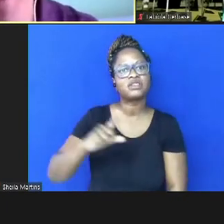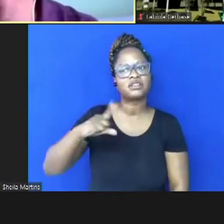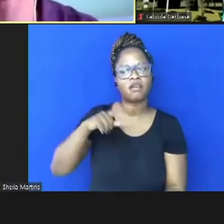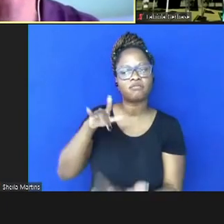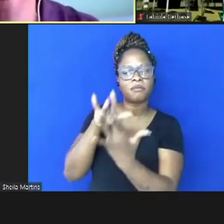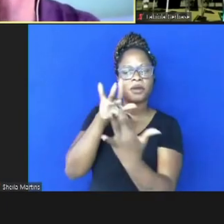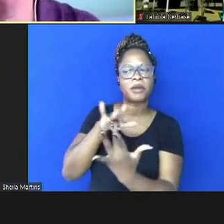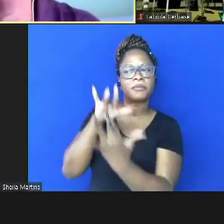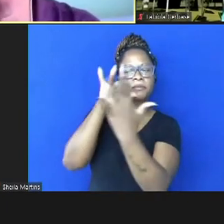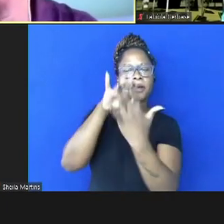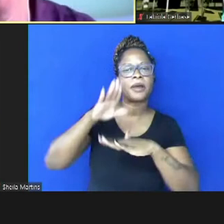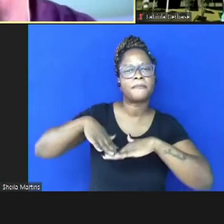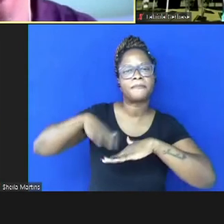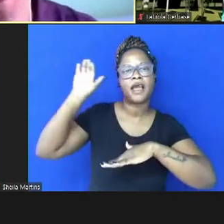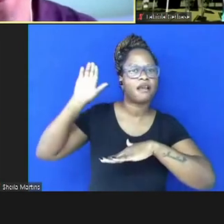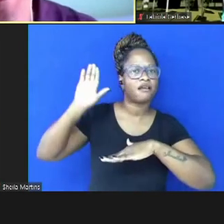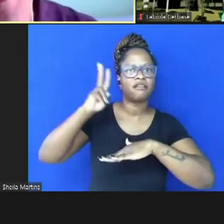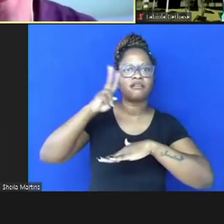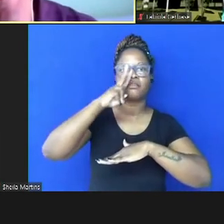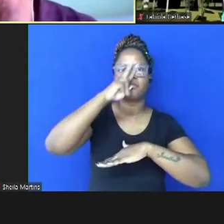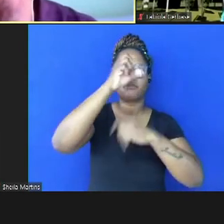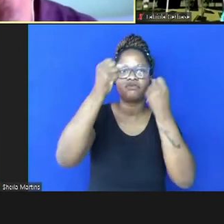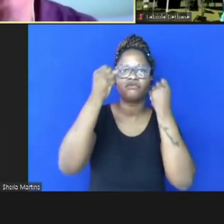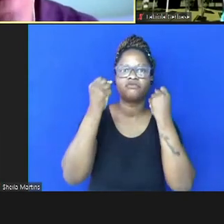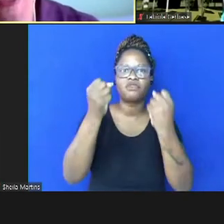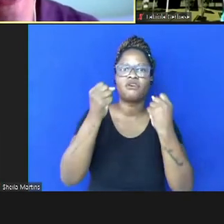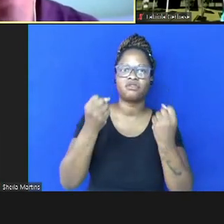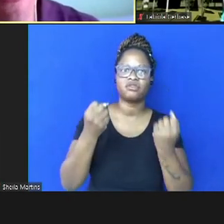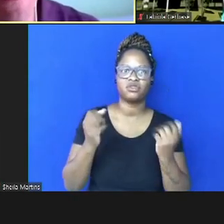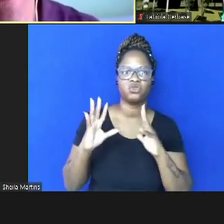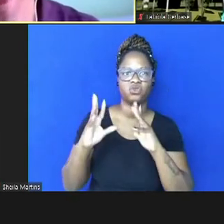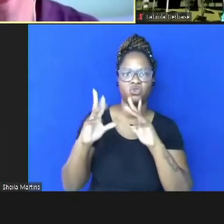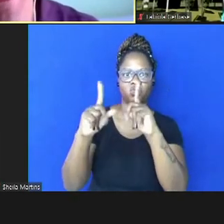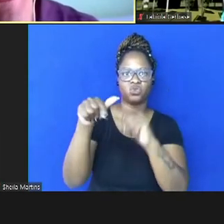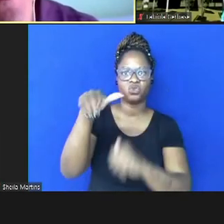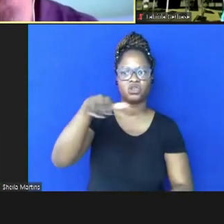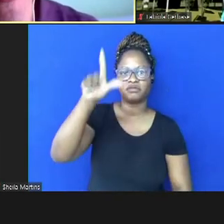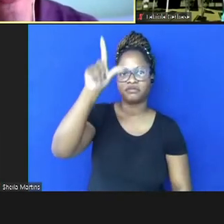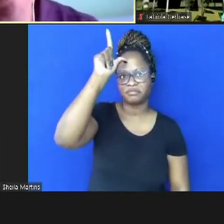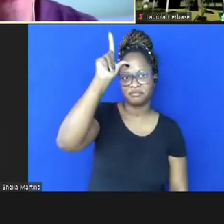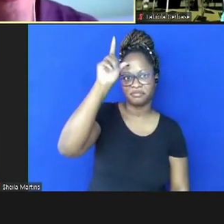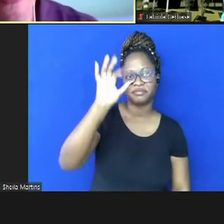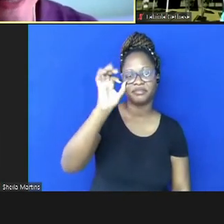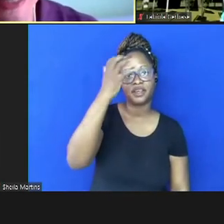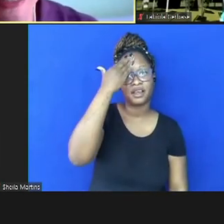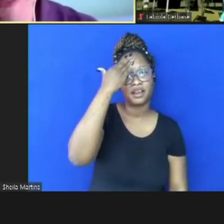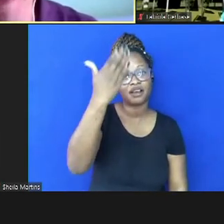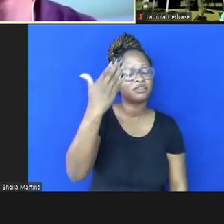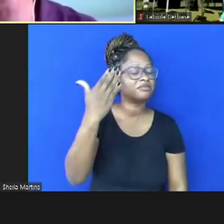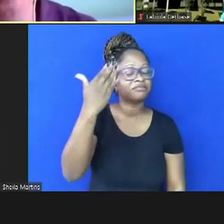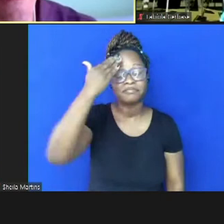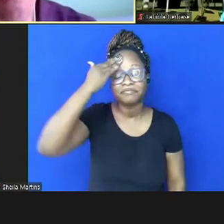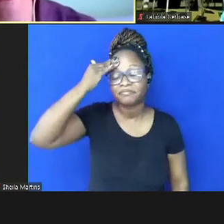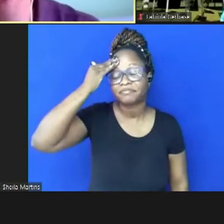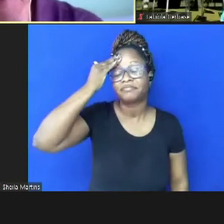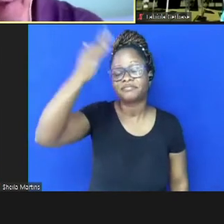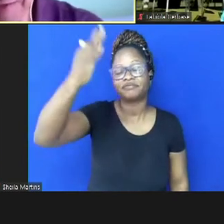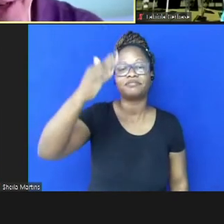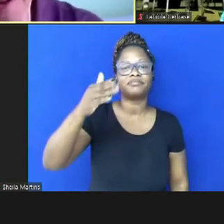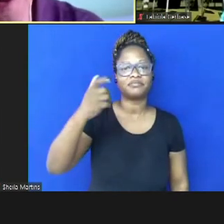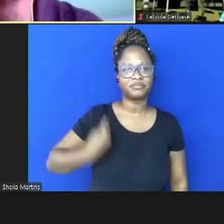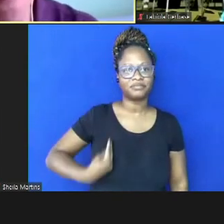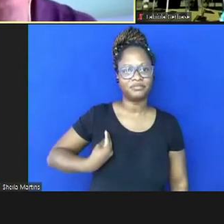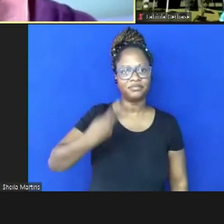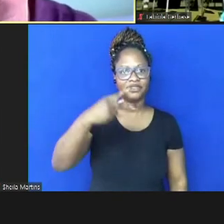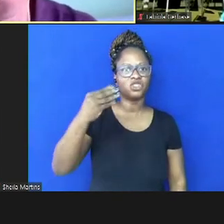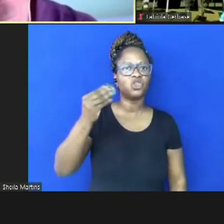cada vez mais intenso com as agências alemãs. Agradeço imensamente a participação de vocês, é claro, convido